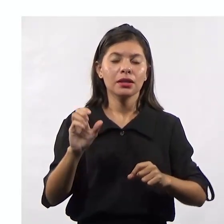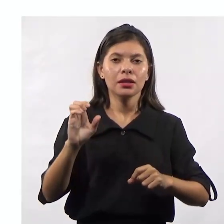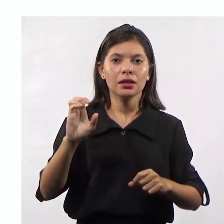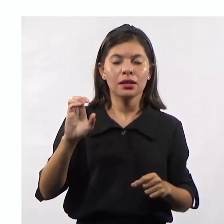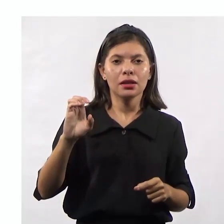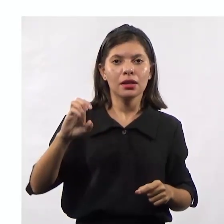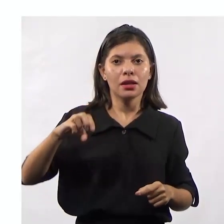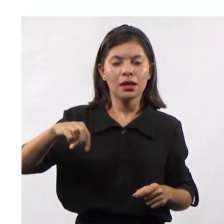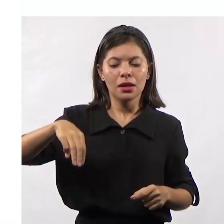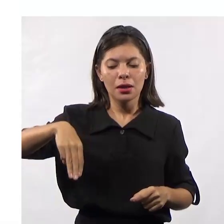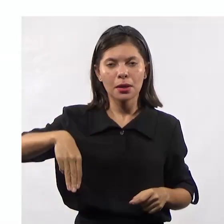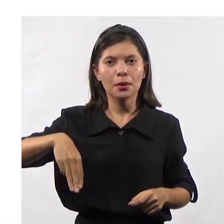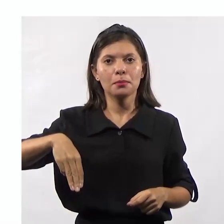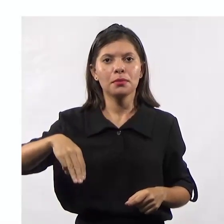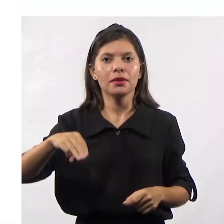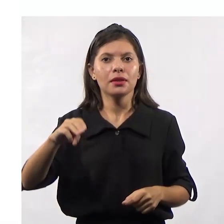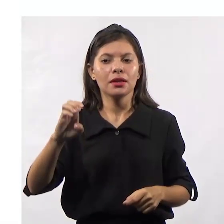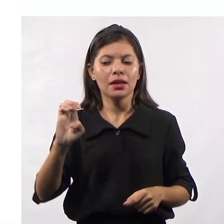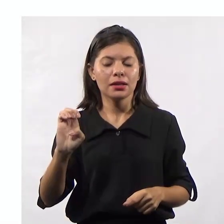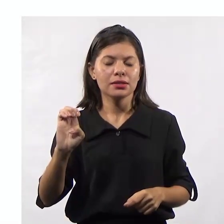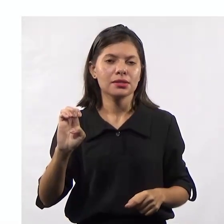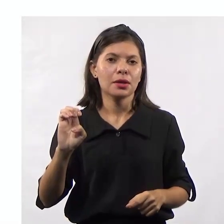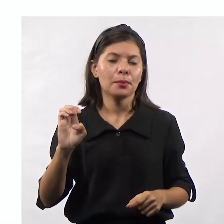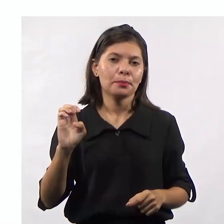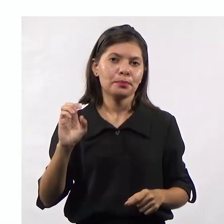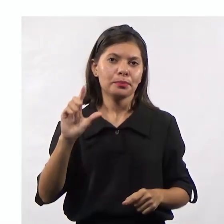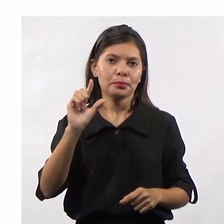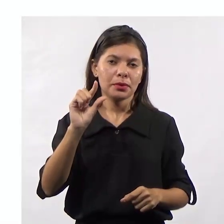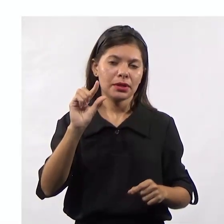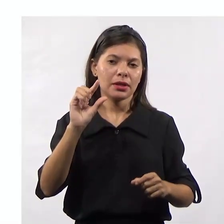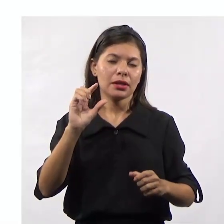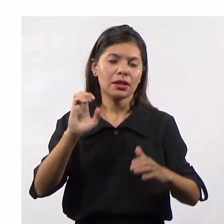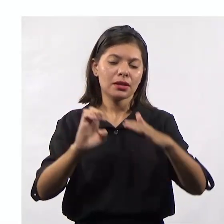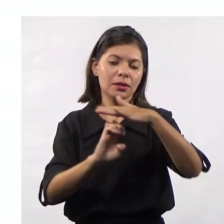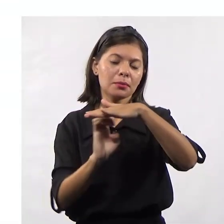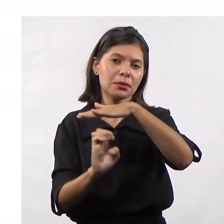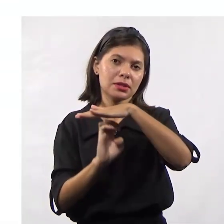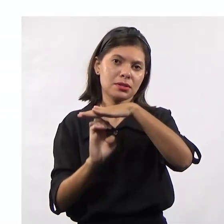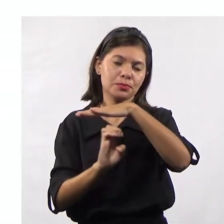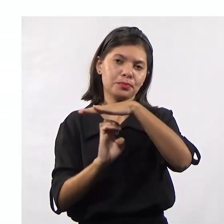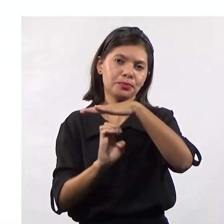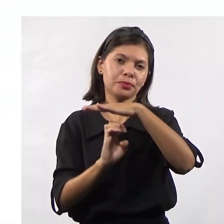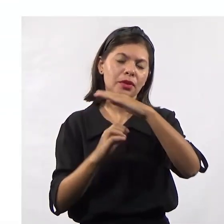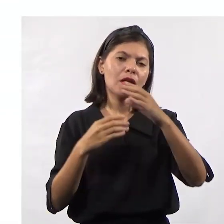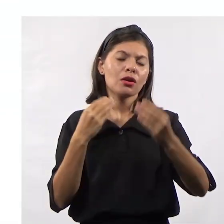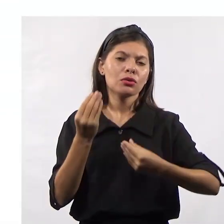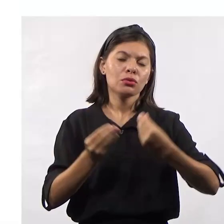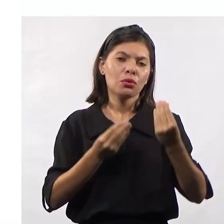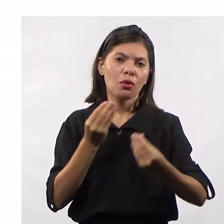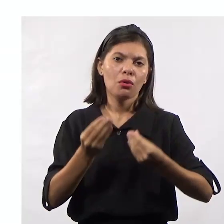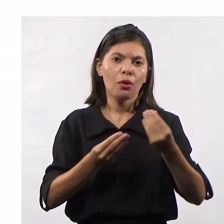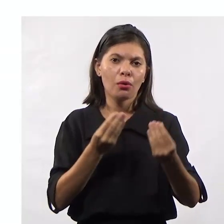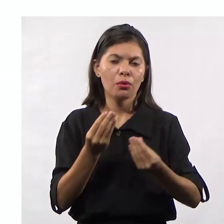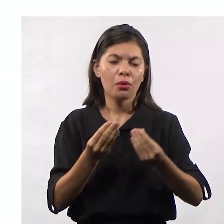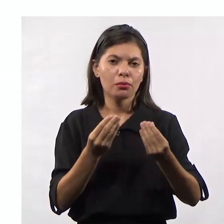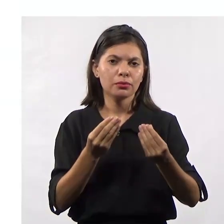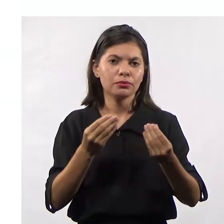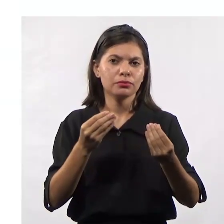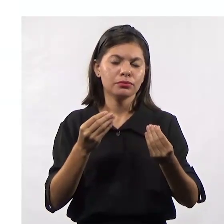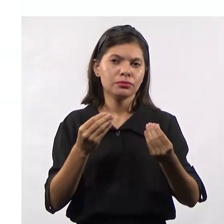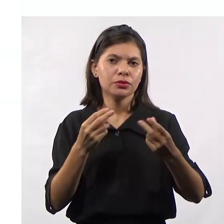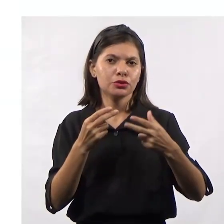MEs, microempresas, tá? Tá, mas como que é esse tratamento diferenciado?